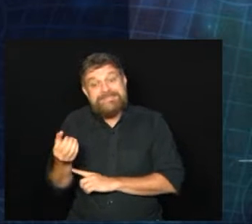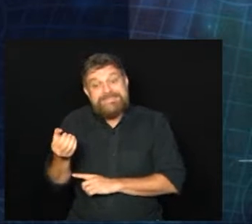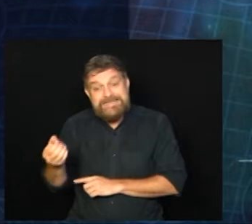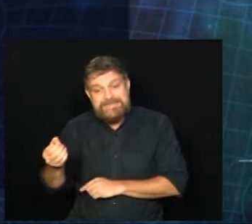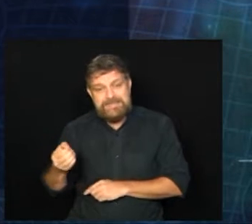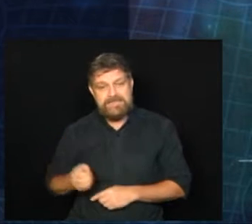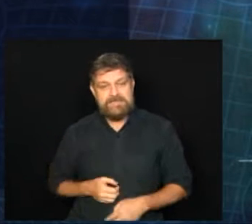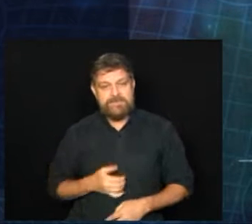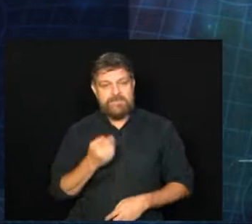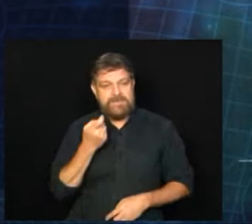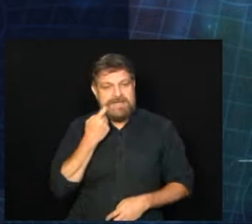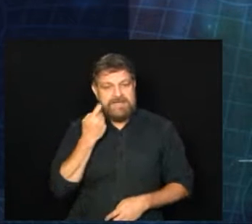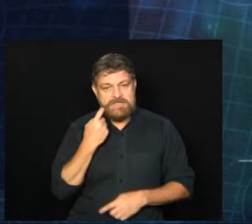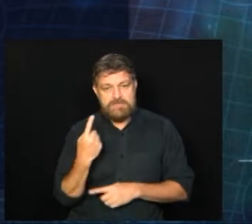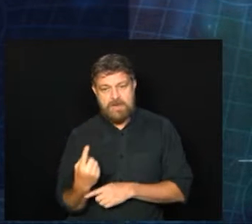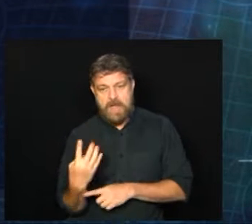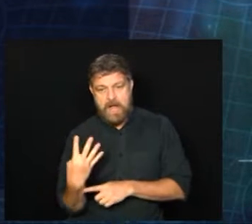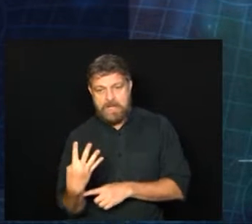15.460, Itatiba,